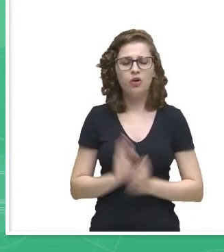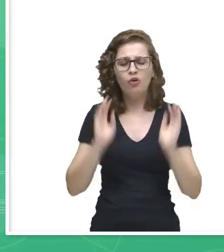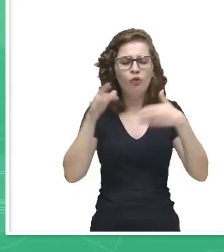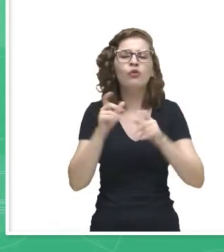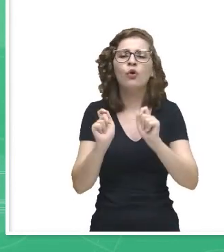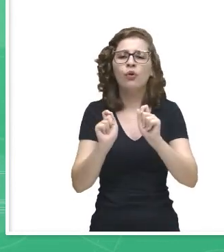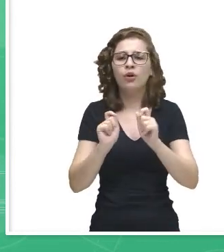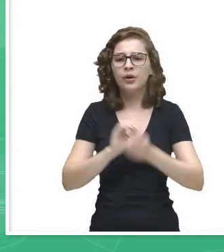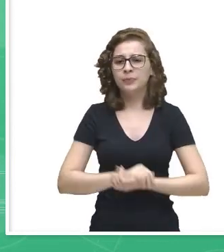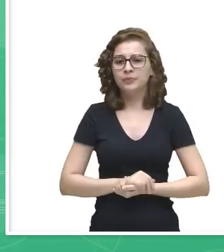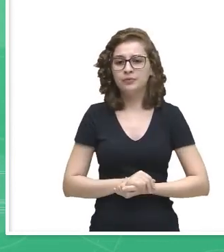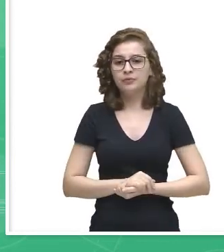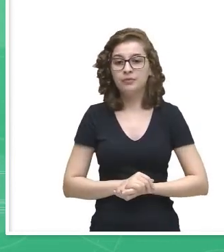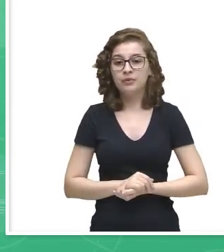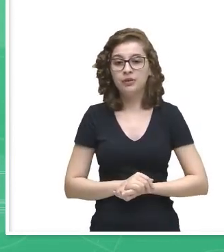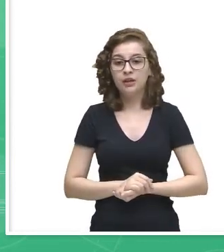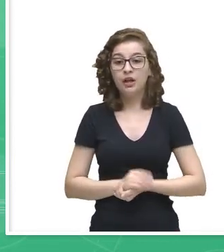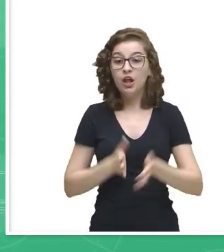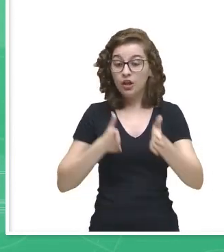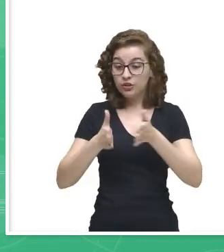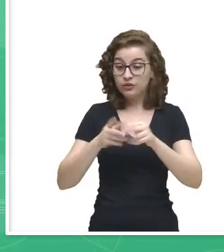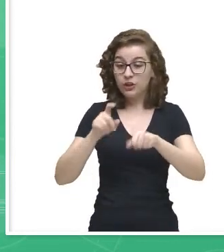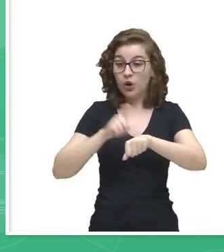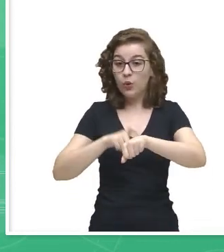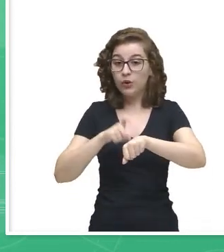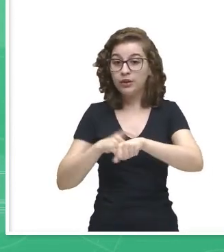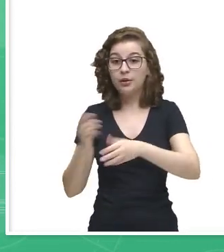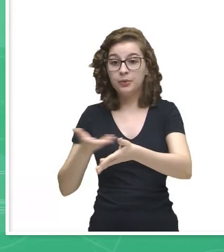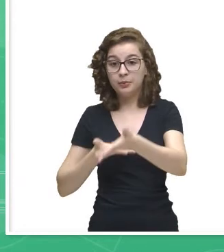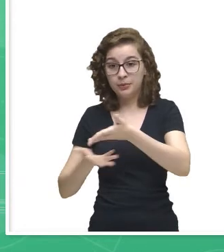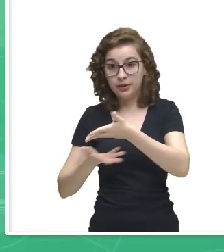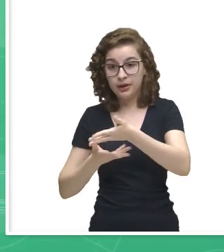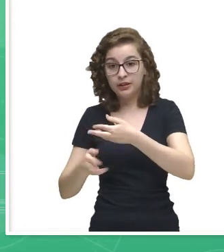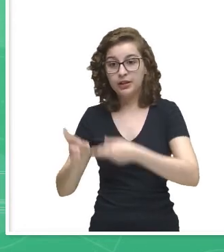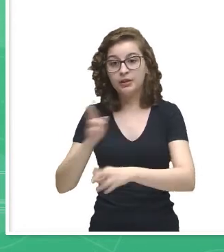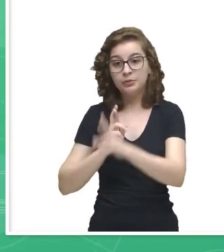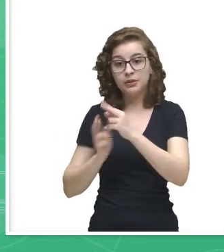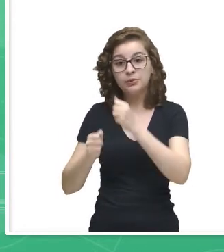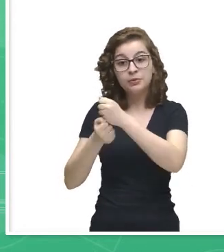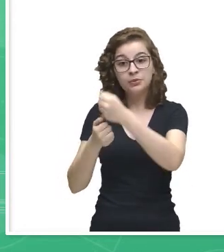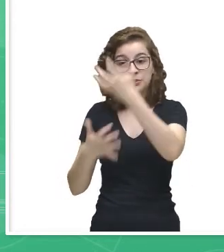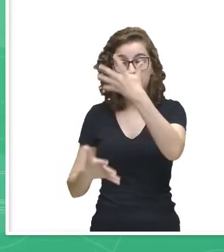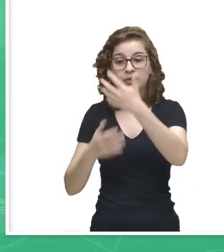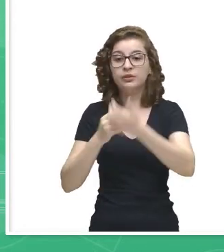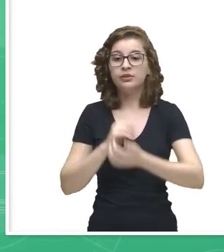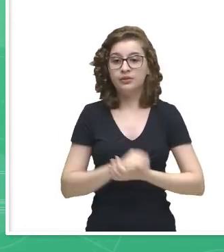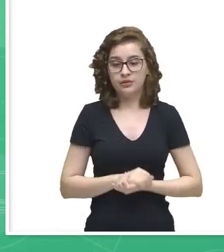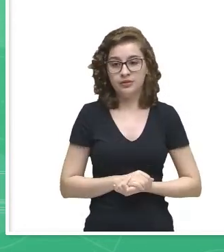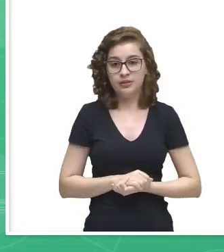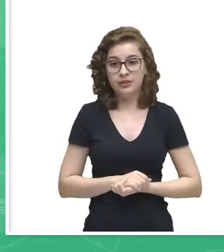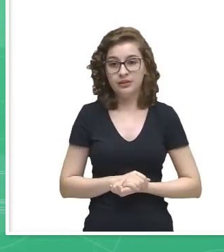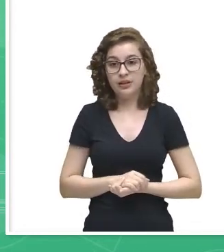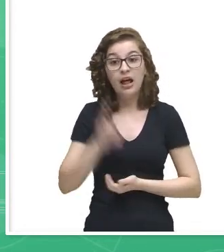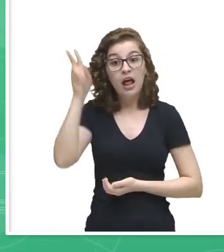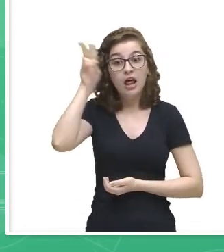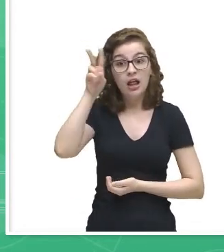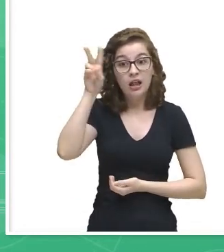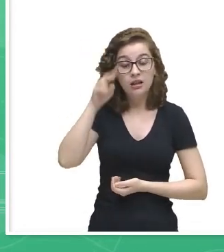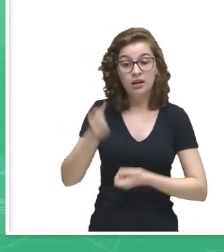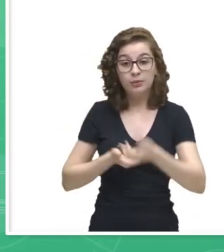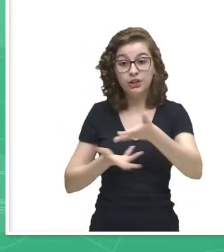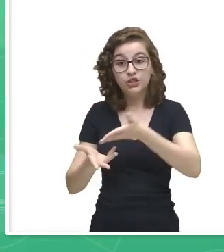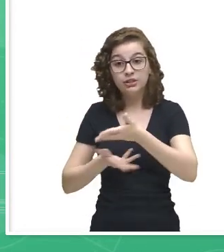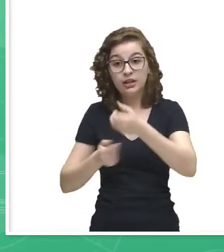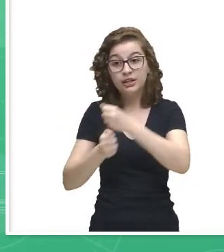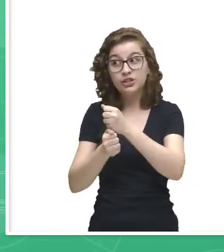com um tempo para refletirem sobre essas questões, encontrem as respostas e a melhor parte, compartilhem suas respostas